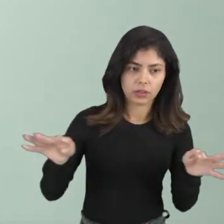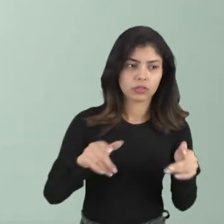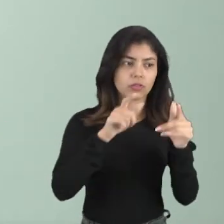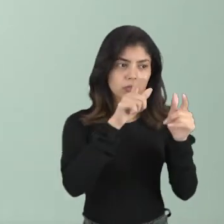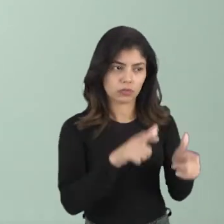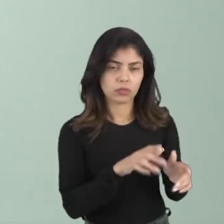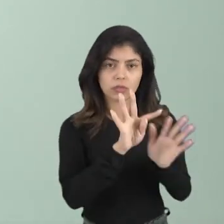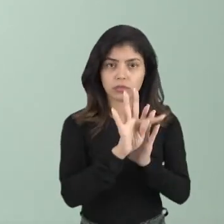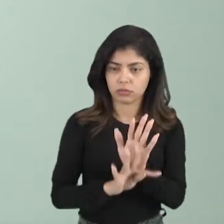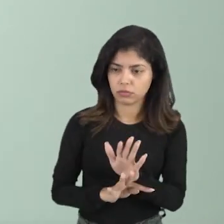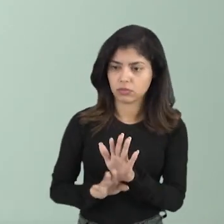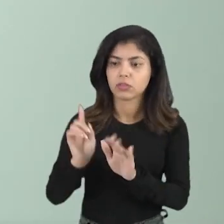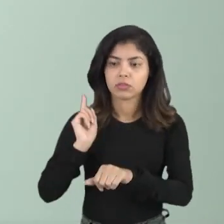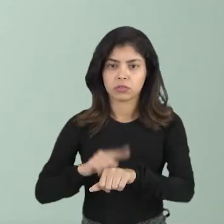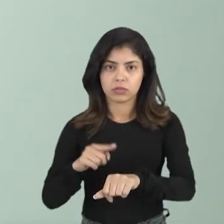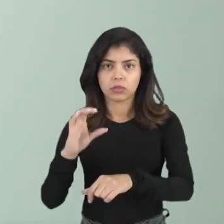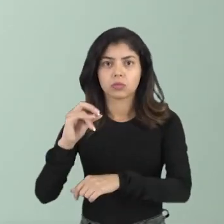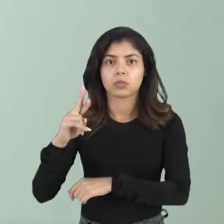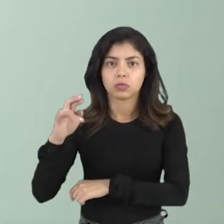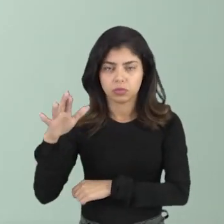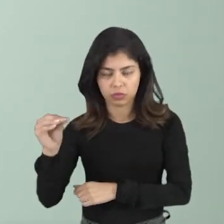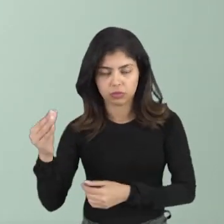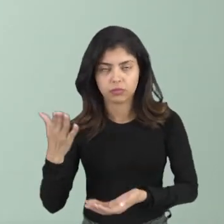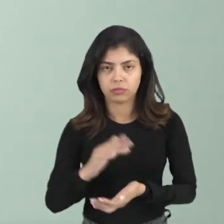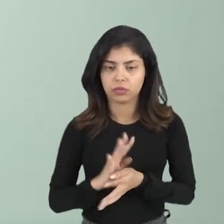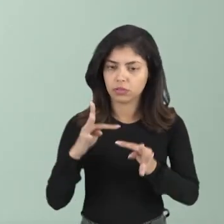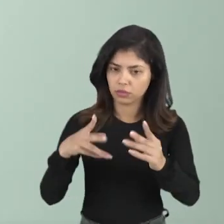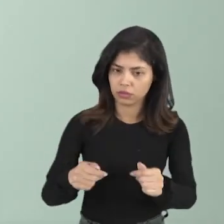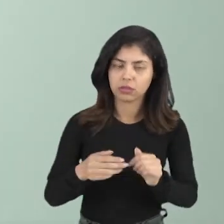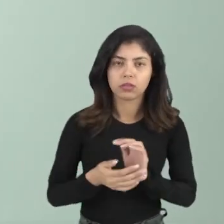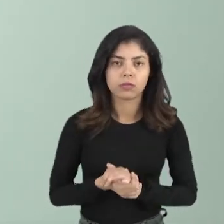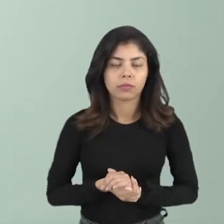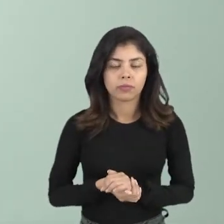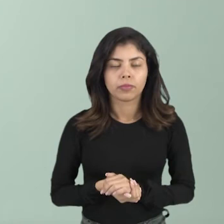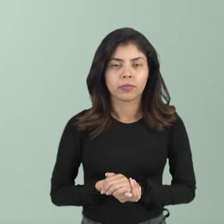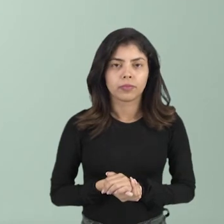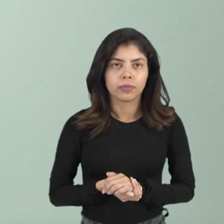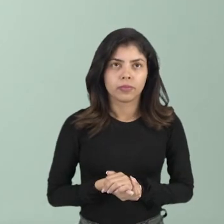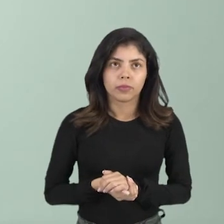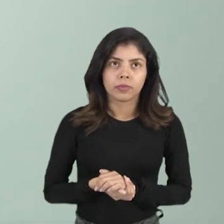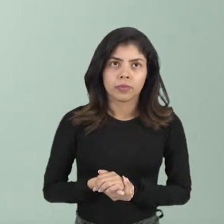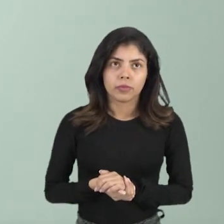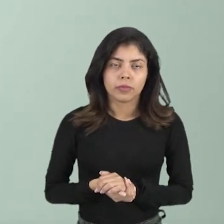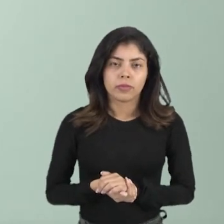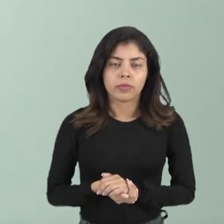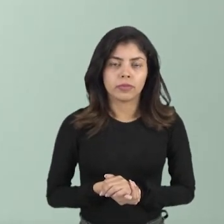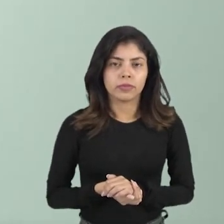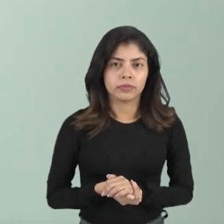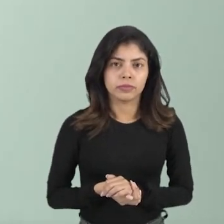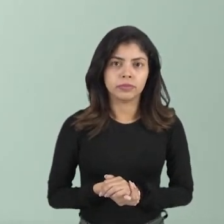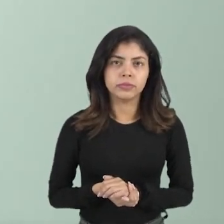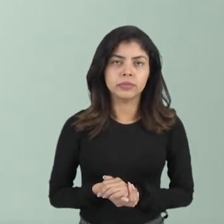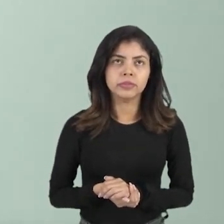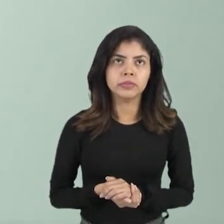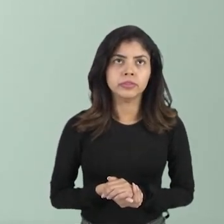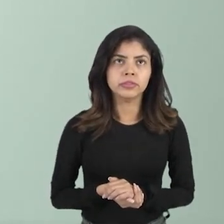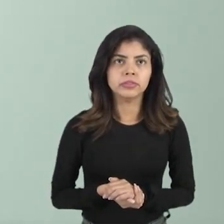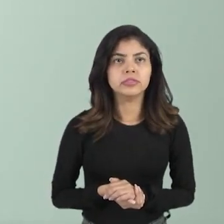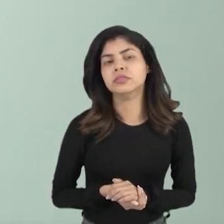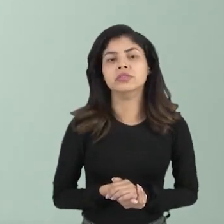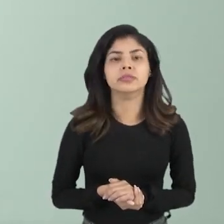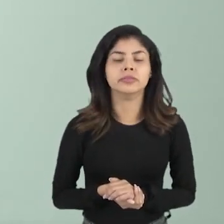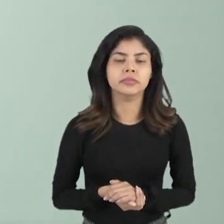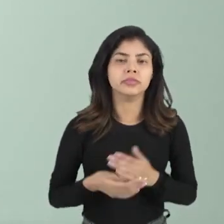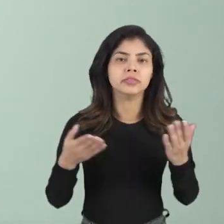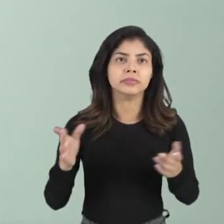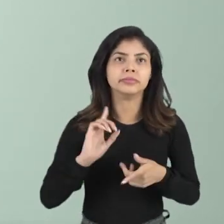tal texto, de tal obra e pronto. Aí não se remete a plágio, mas sim a